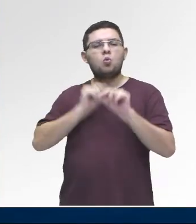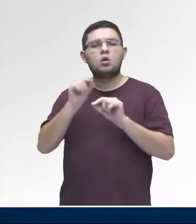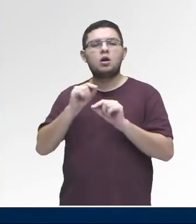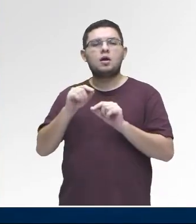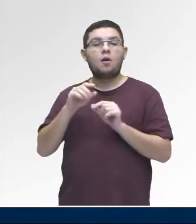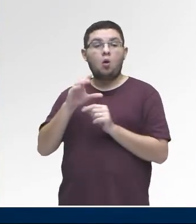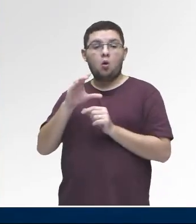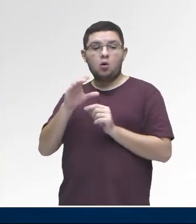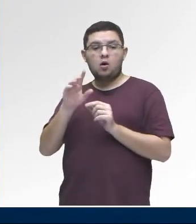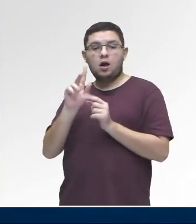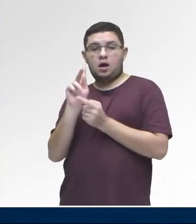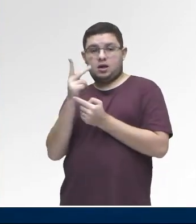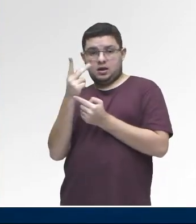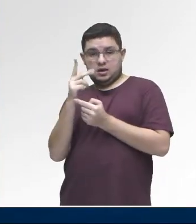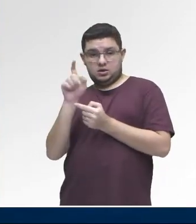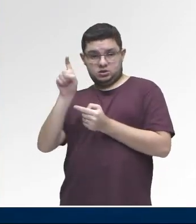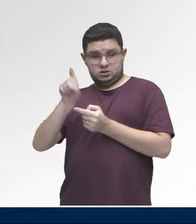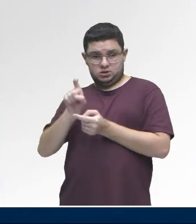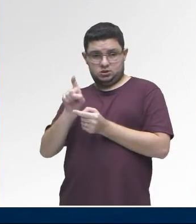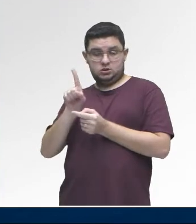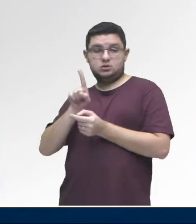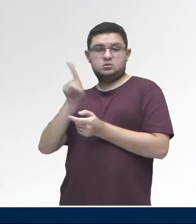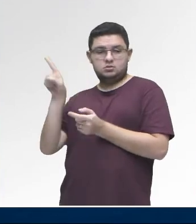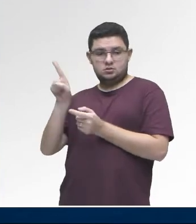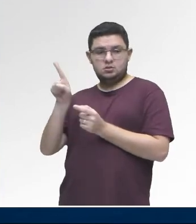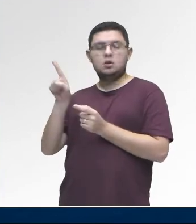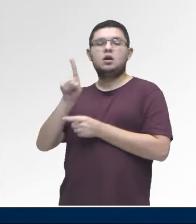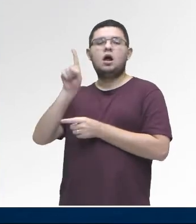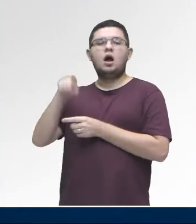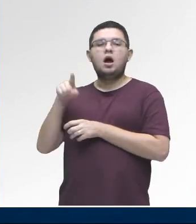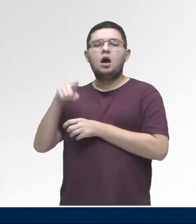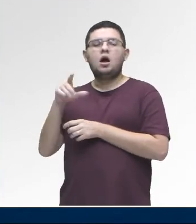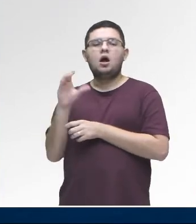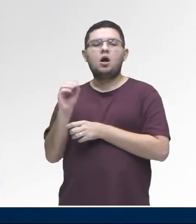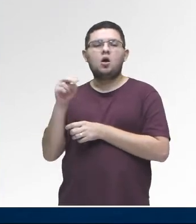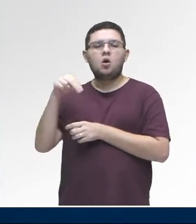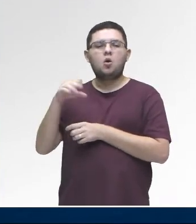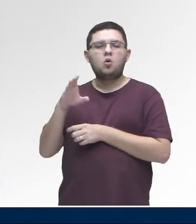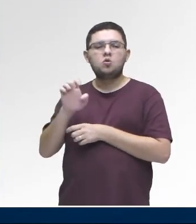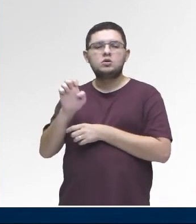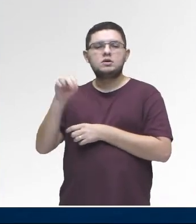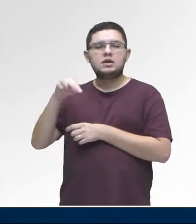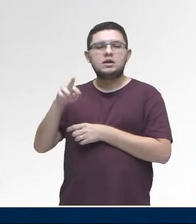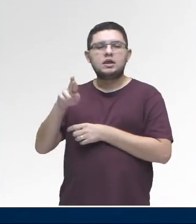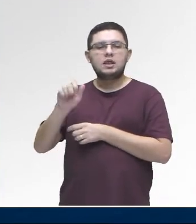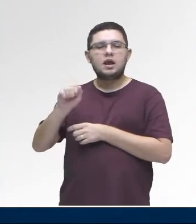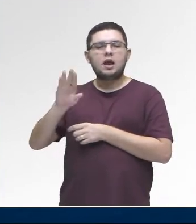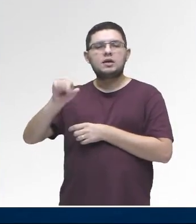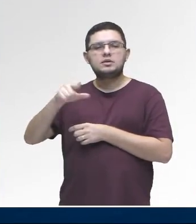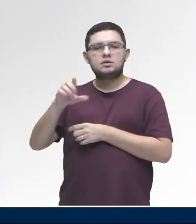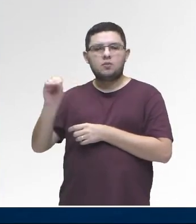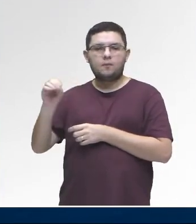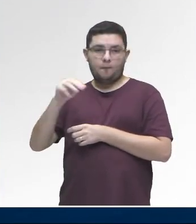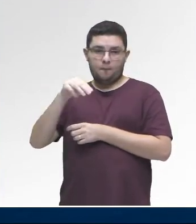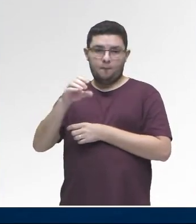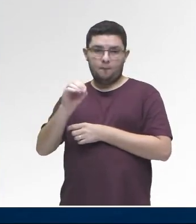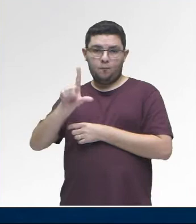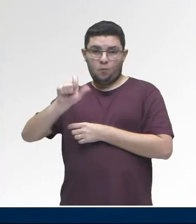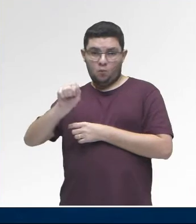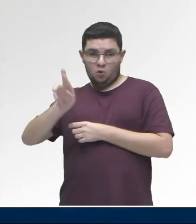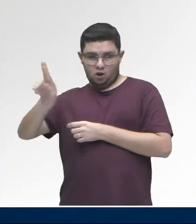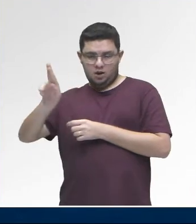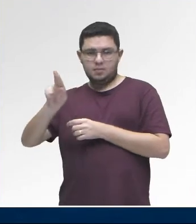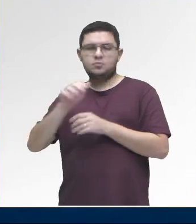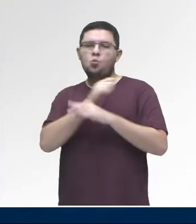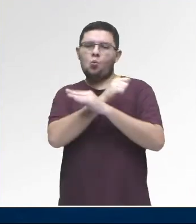ácido. E aí, ó, eu posso representar a